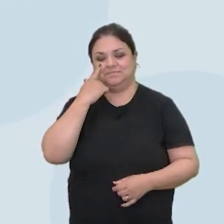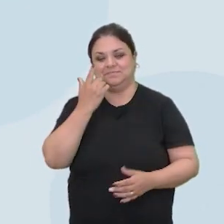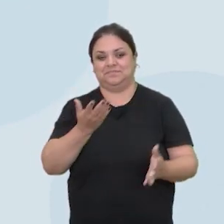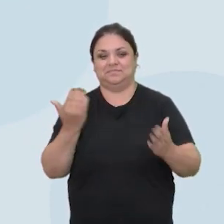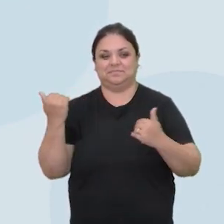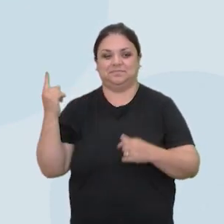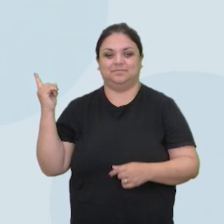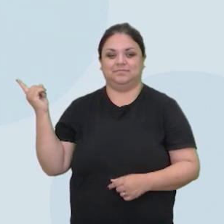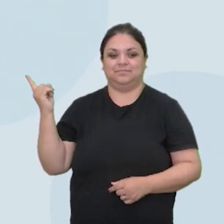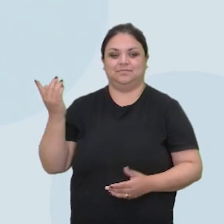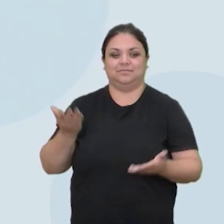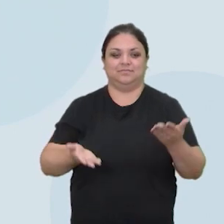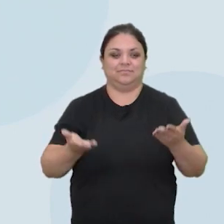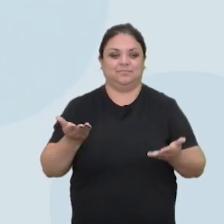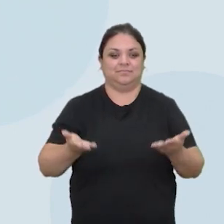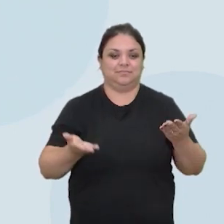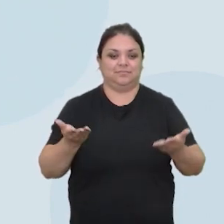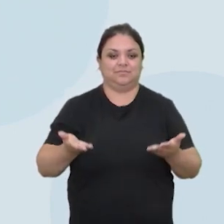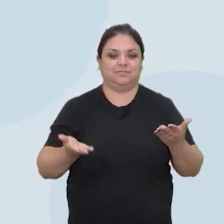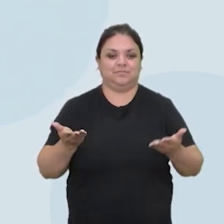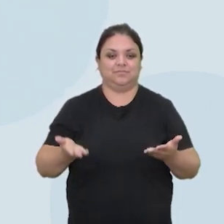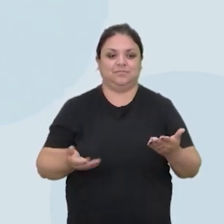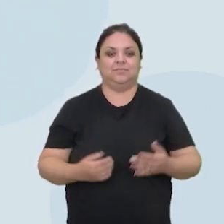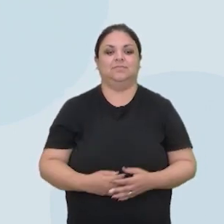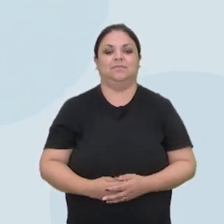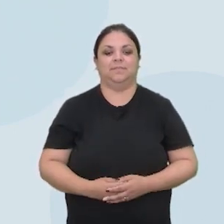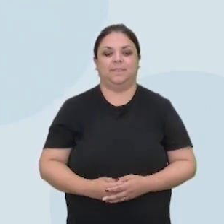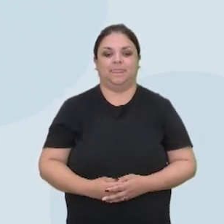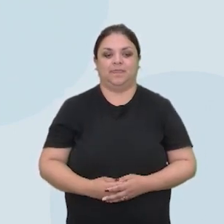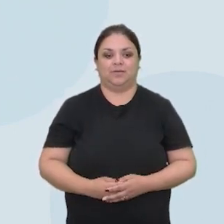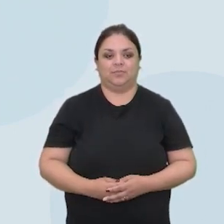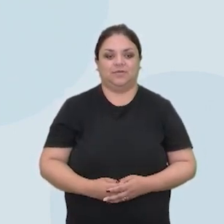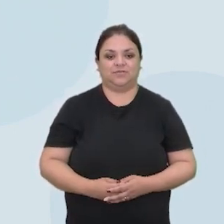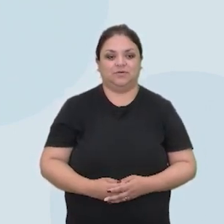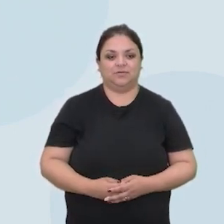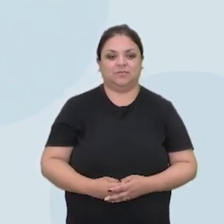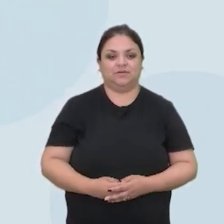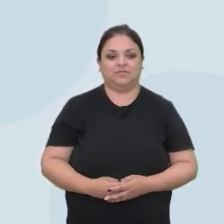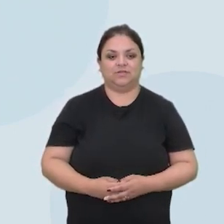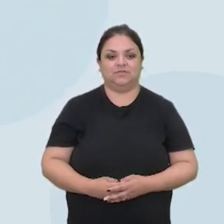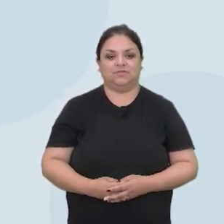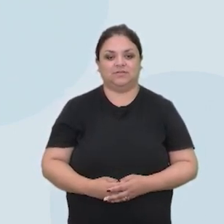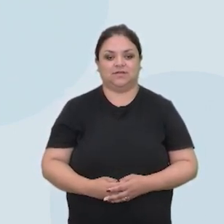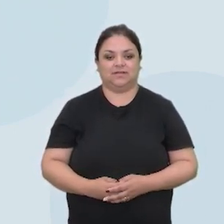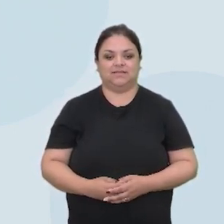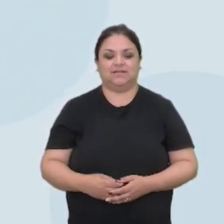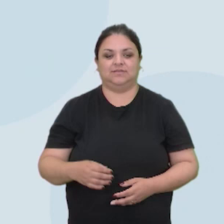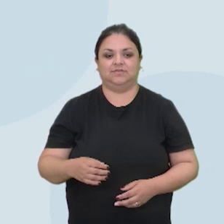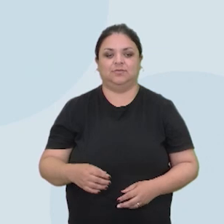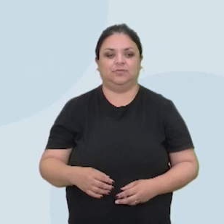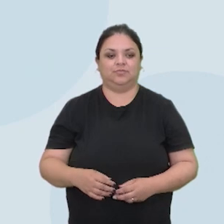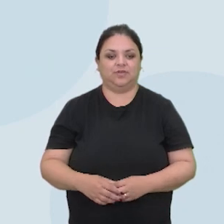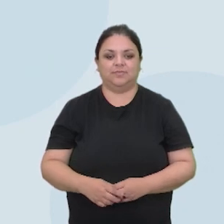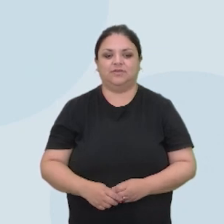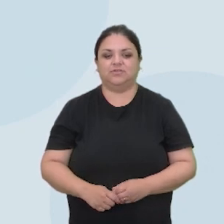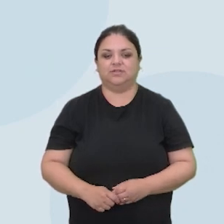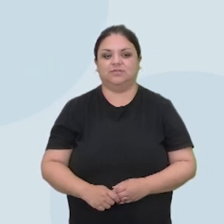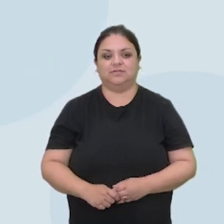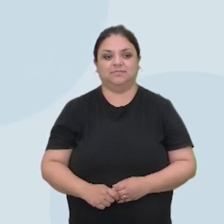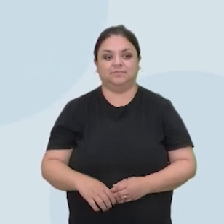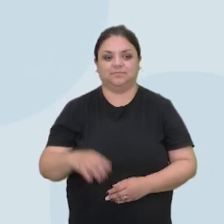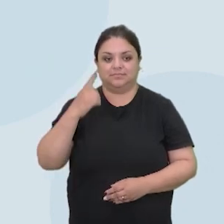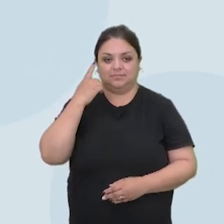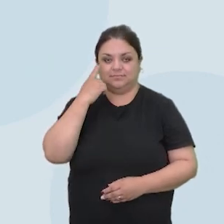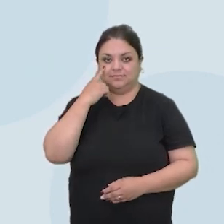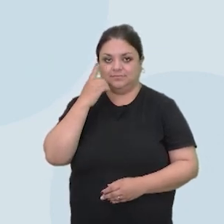equilíbrio iônico de ácido e base, tá certo? Onde a gente vê o Ka. Quando a gente tem o Ka para ácido